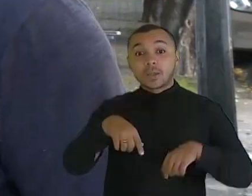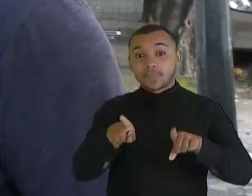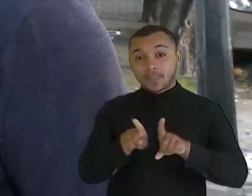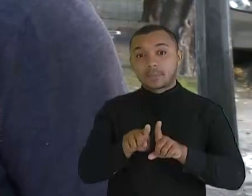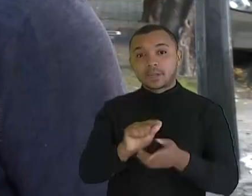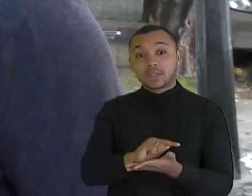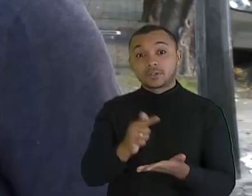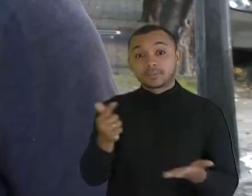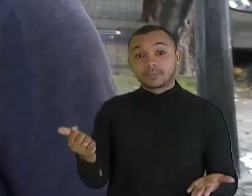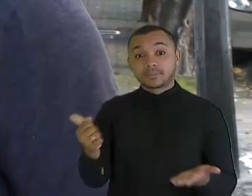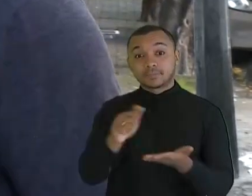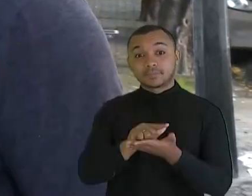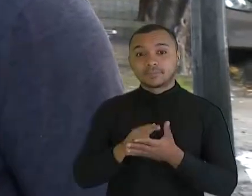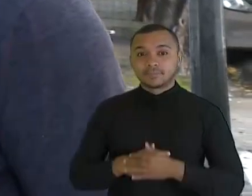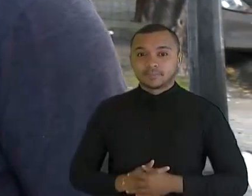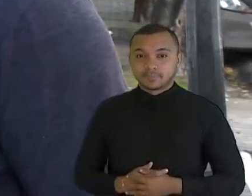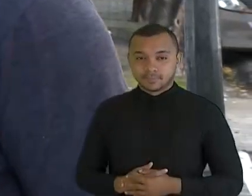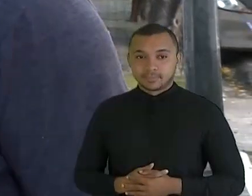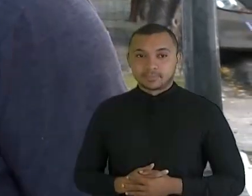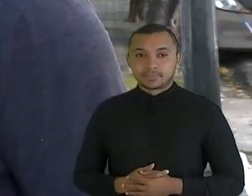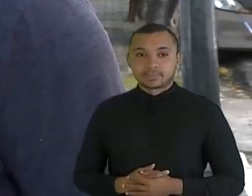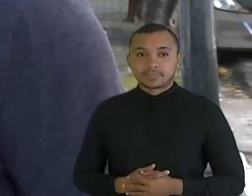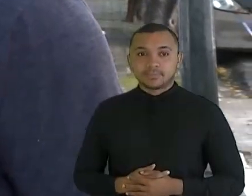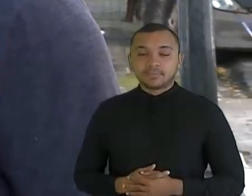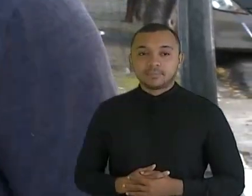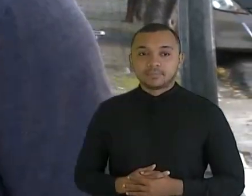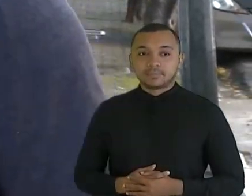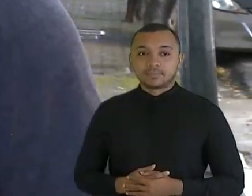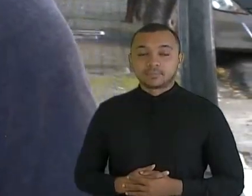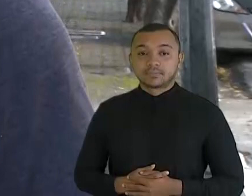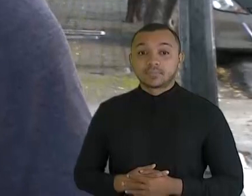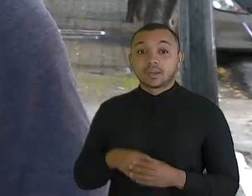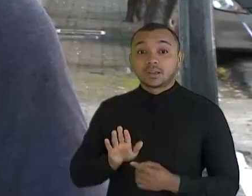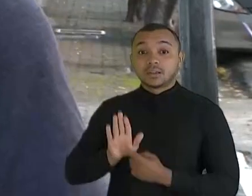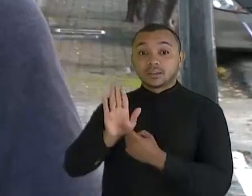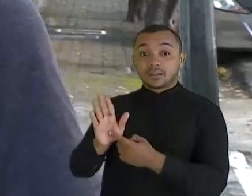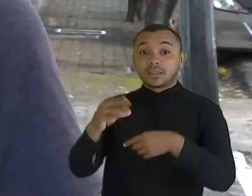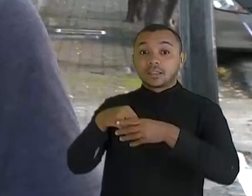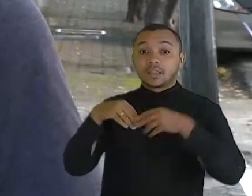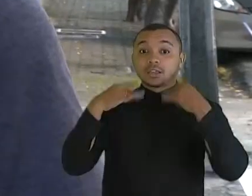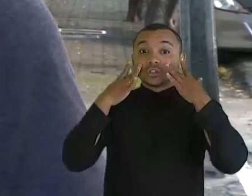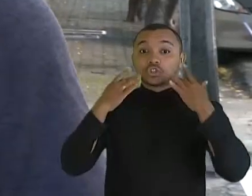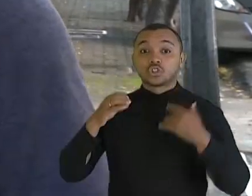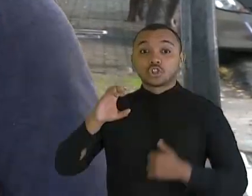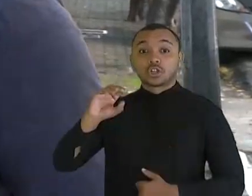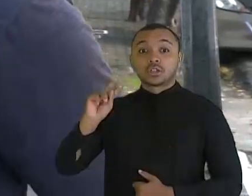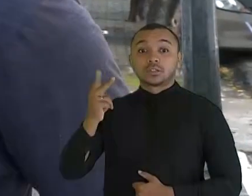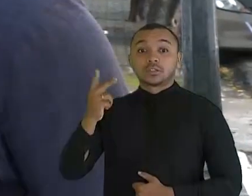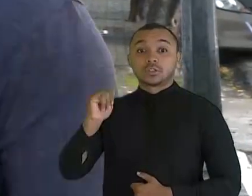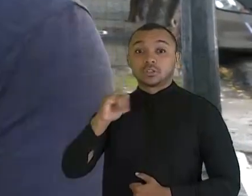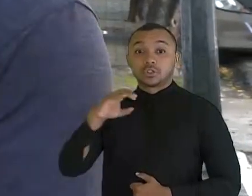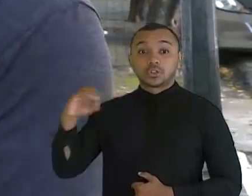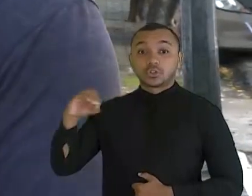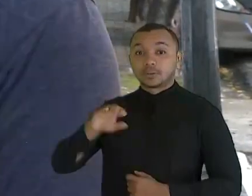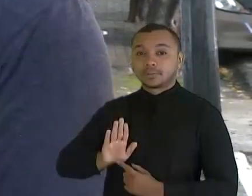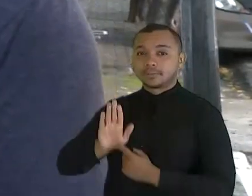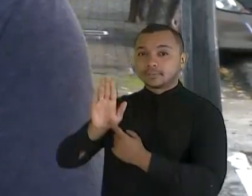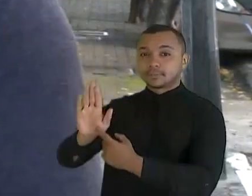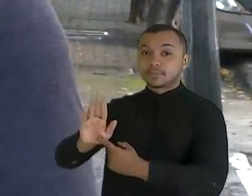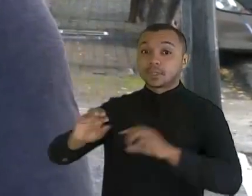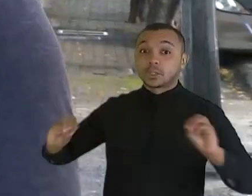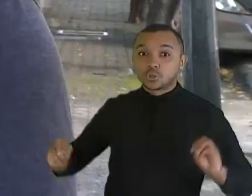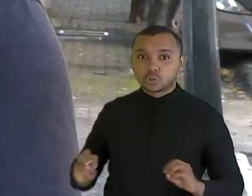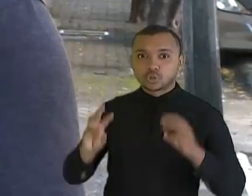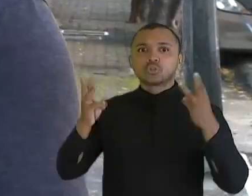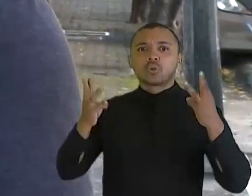também, né? E a gente está em cartaz no Teatro Chico Anísio com esse espetáculo, né, que, do qual eu